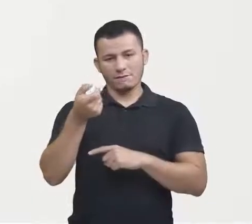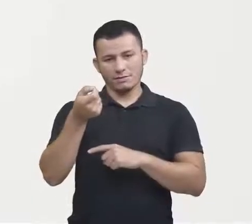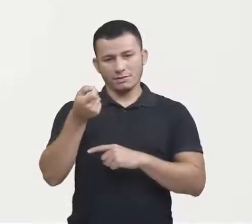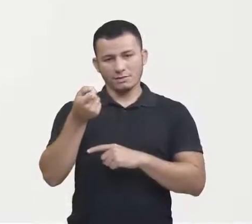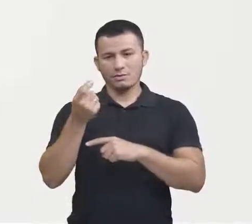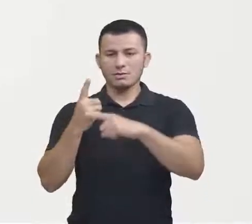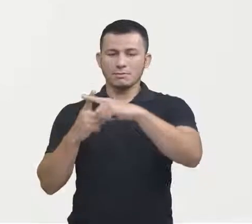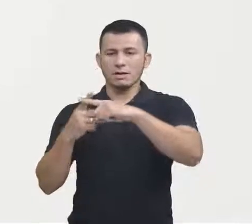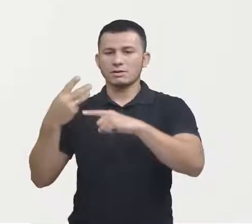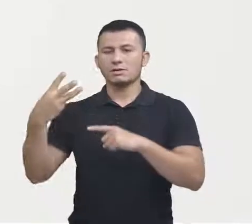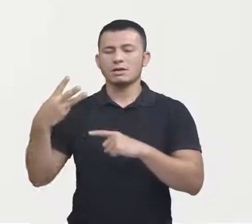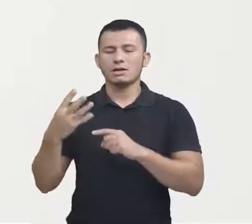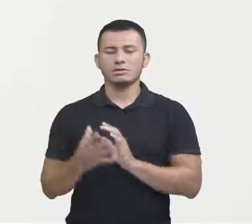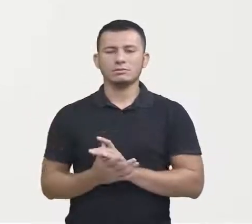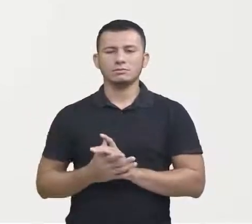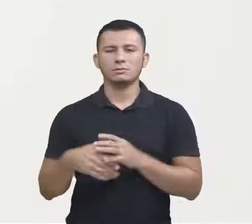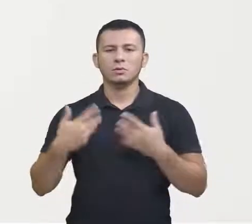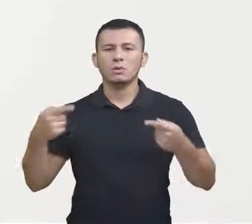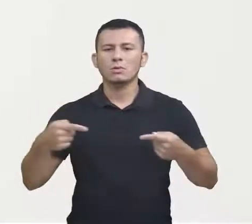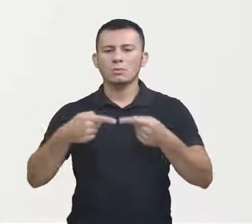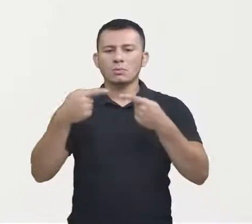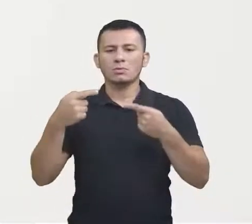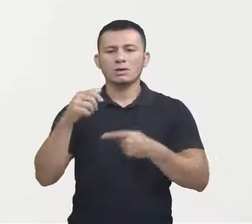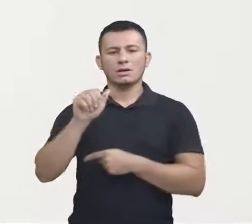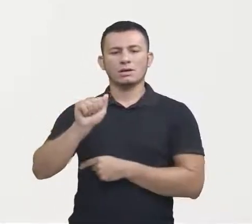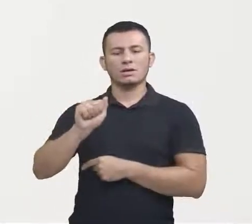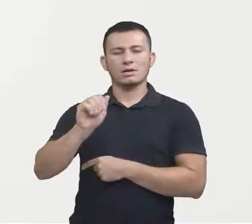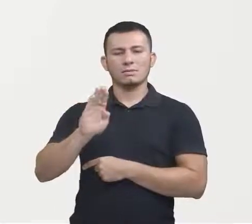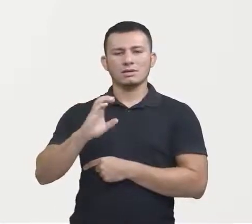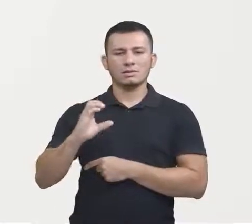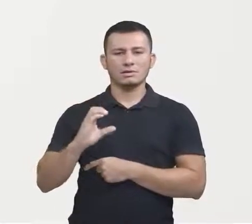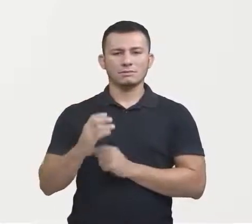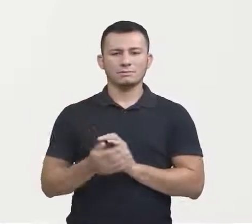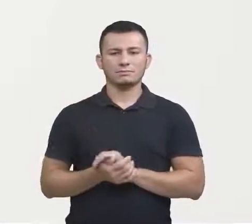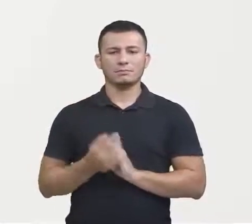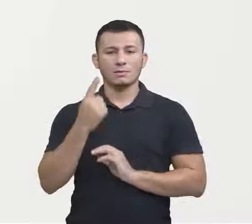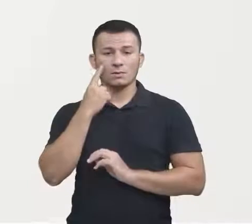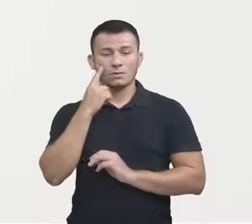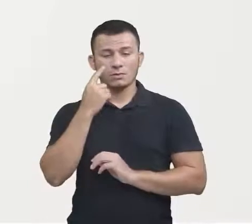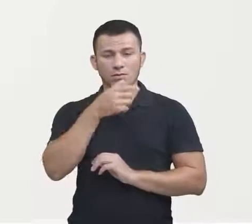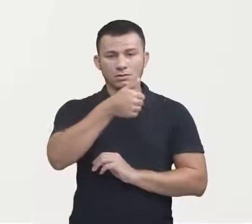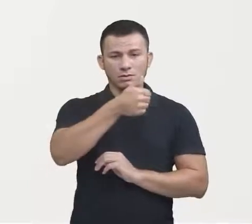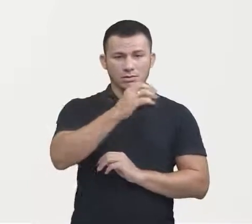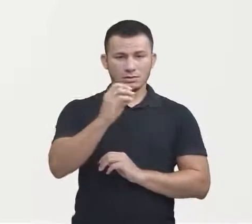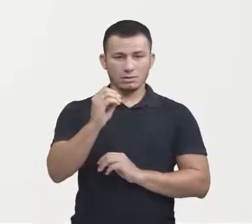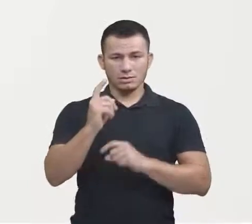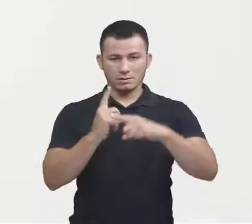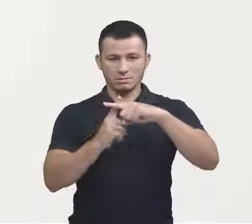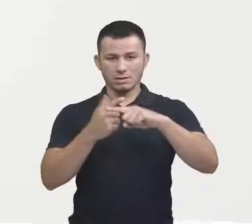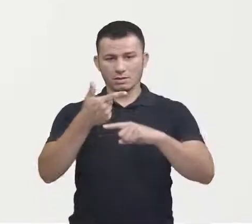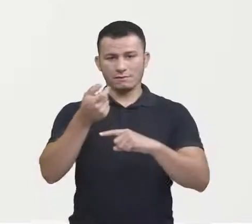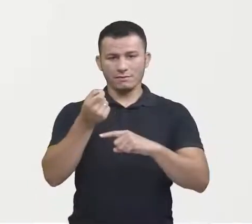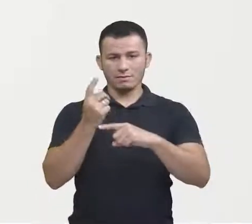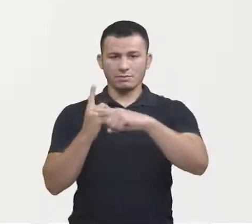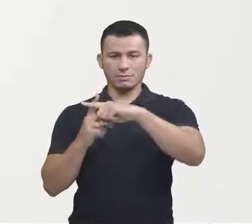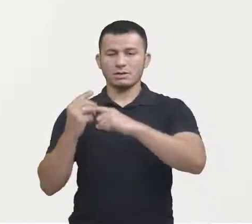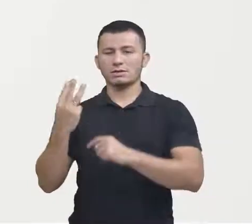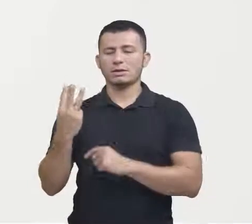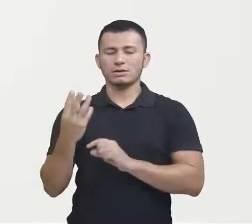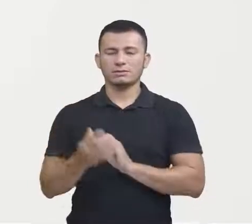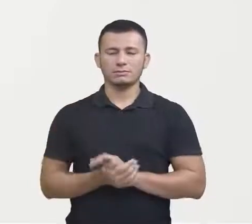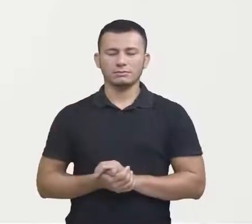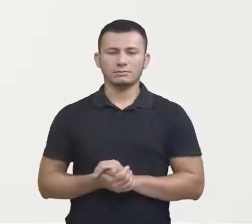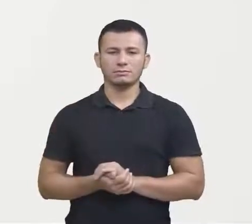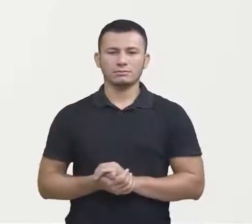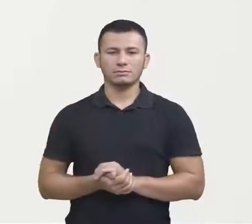aqui ó sem mas 20 mais 3 tô